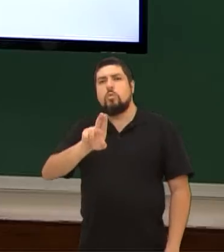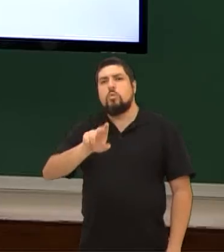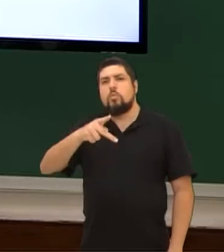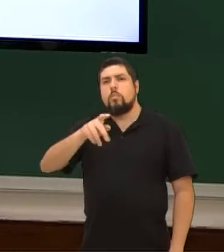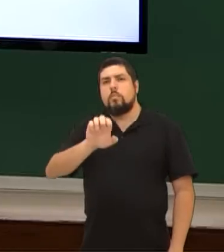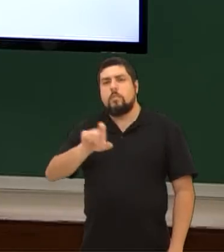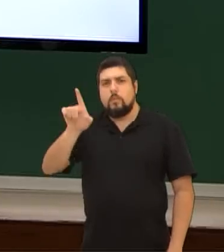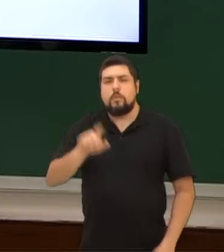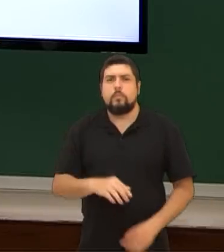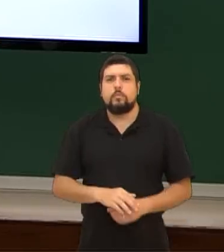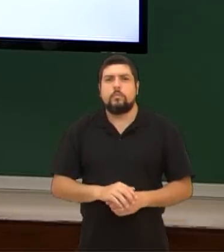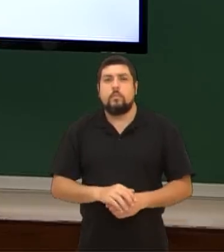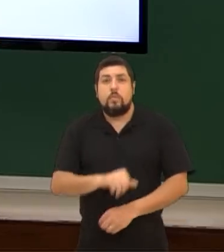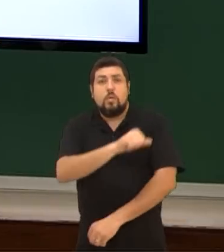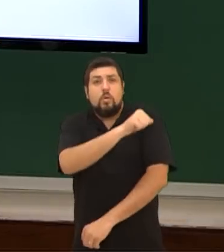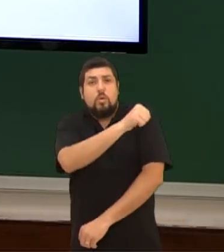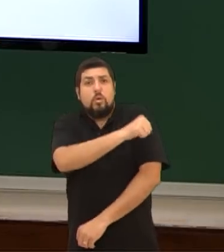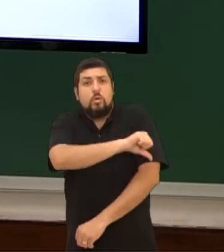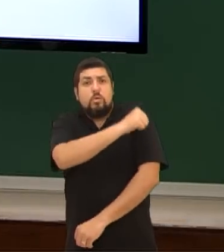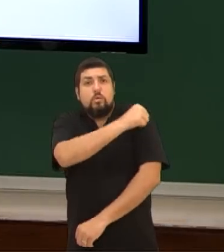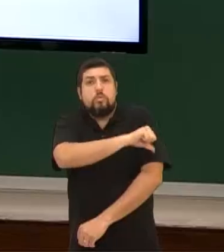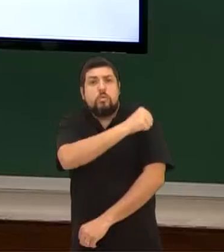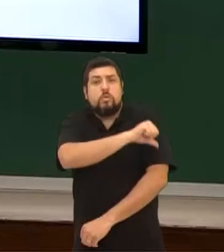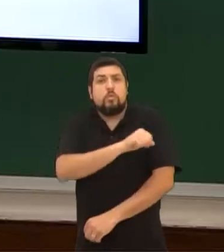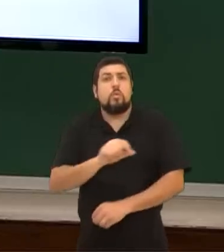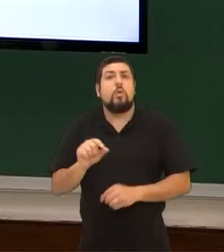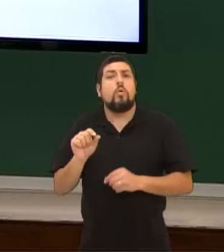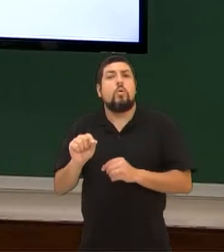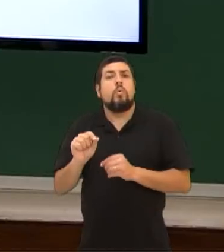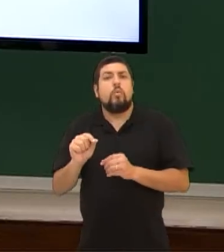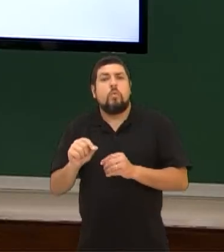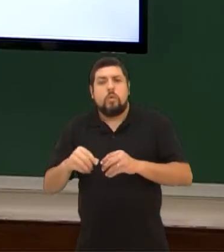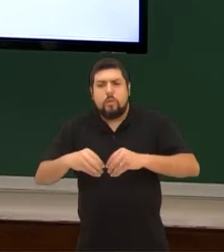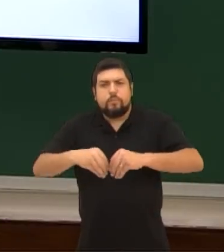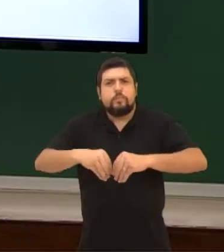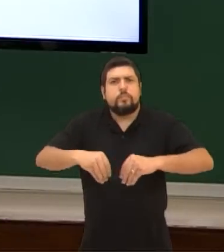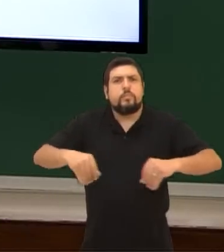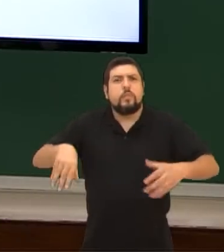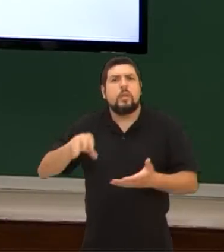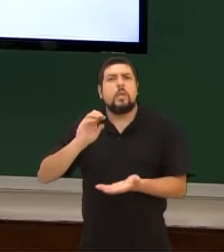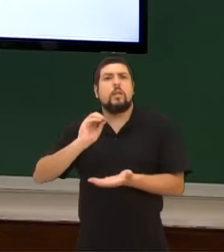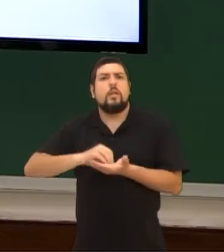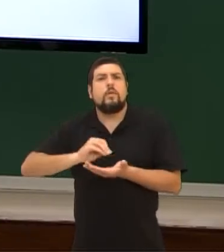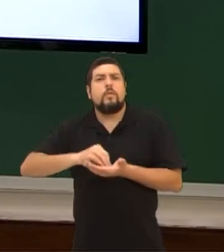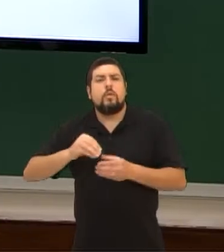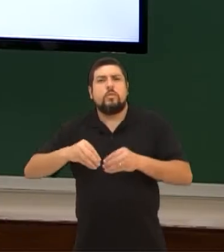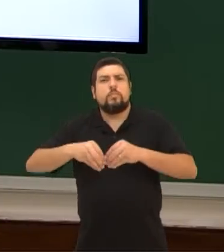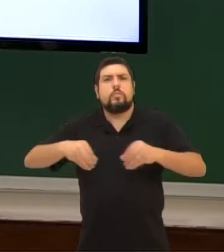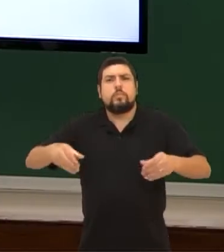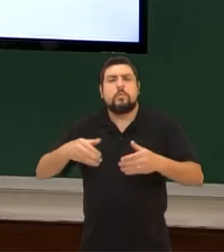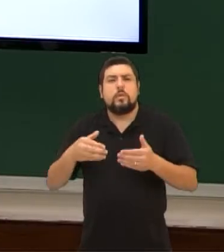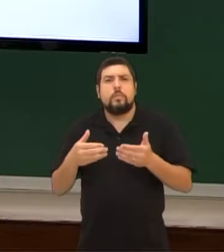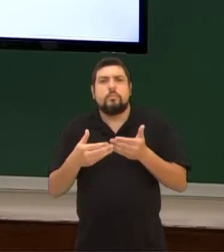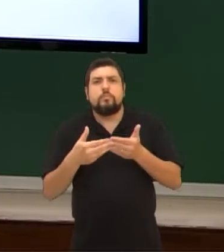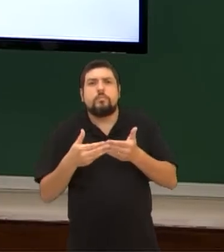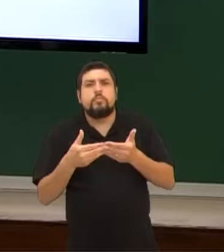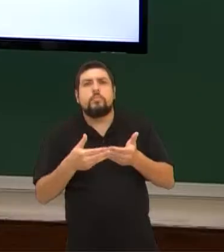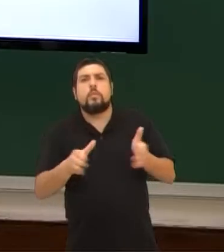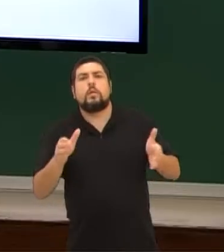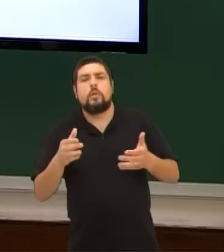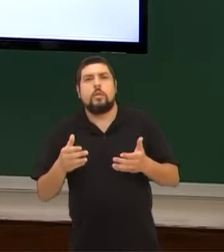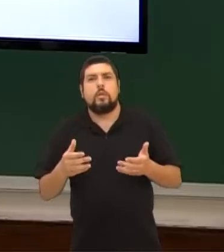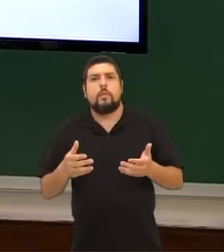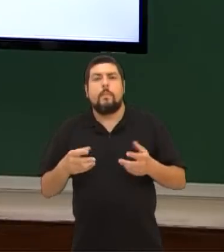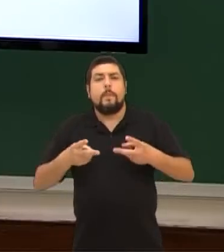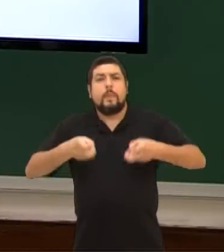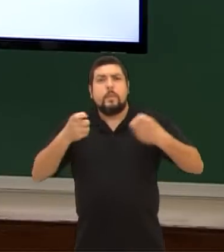ter uma produção tão grande de café porque eu não tenho as fronteiras abertas, né? A gente lembra da geografia do Rio de Janeiro e a gente percebe que